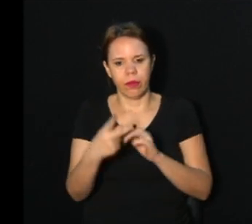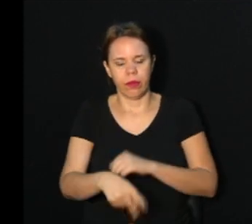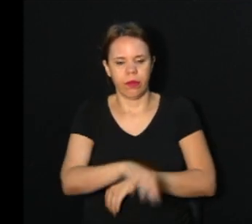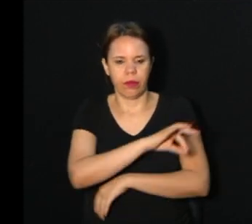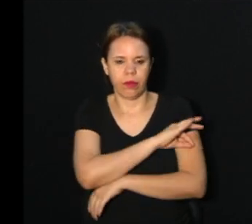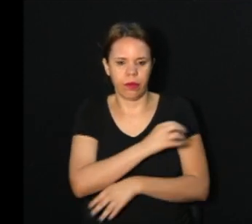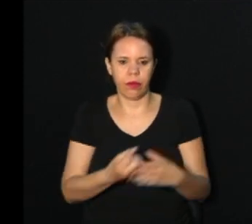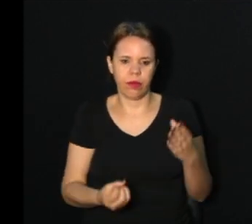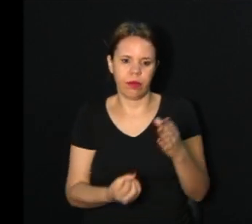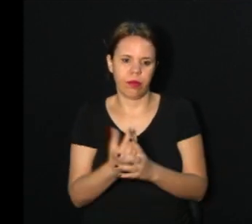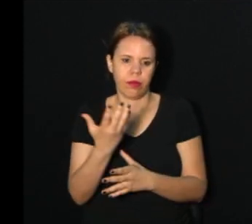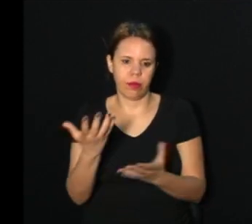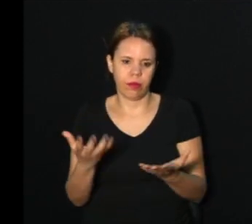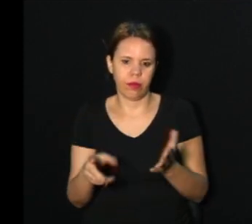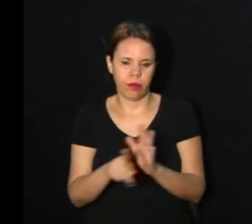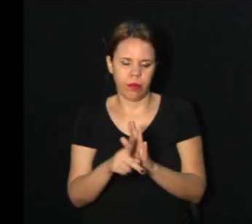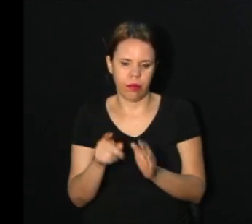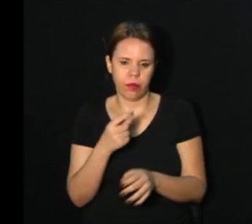a criação.